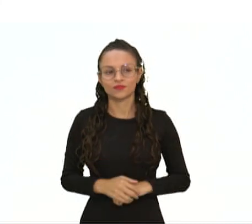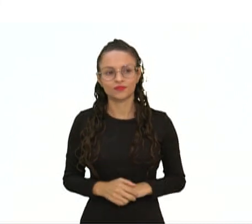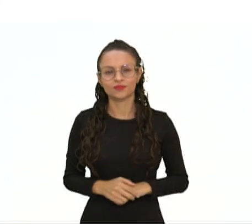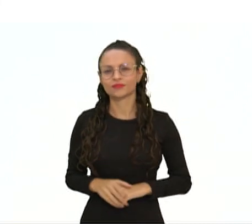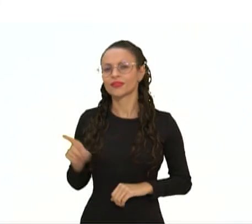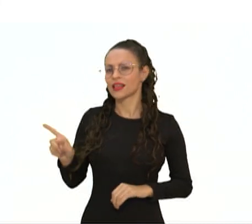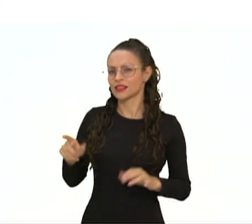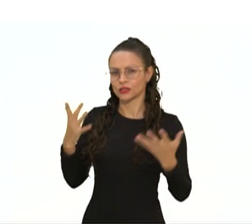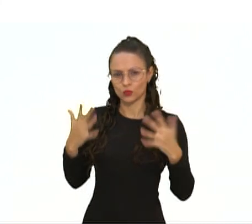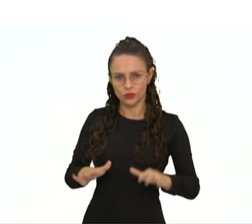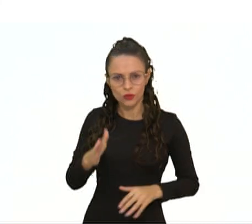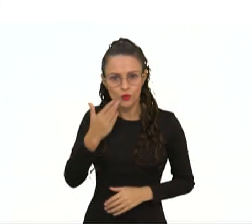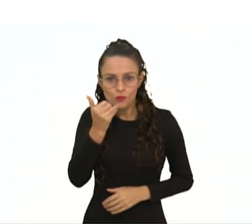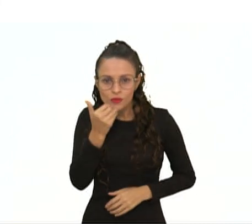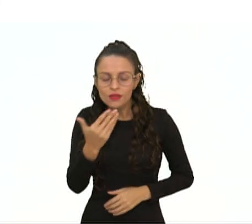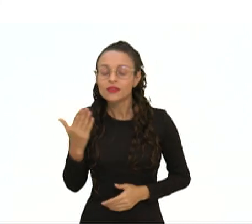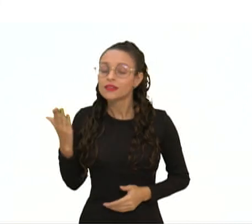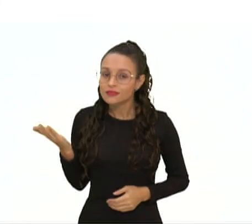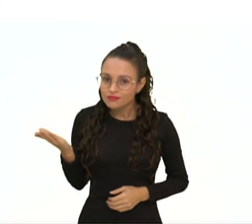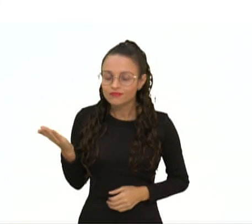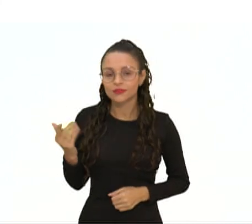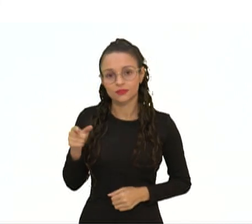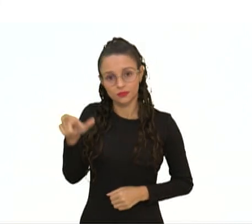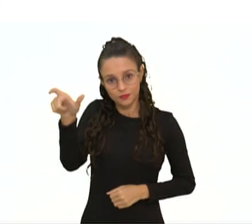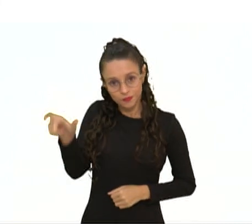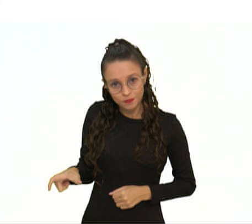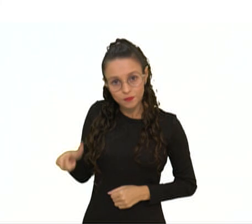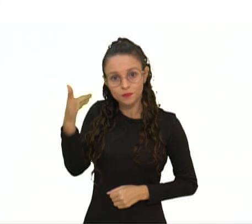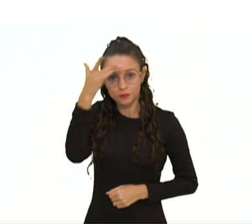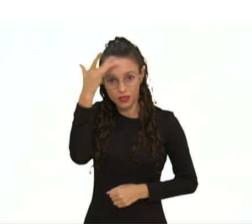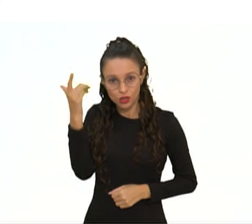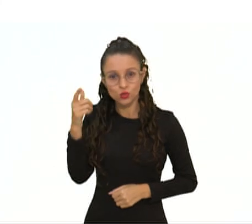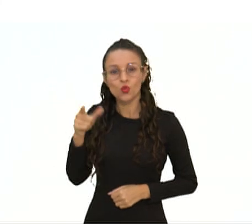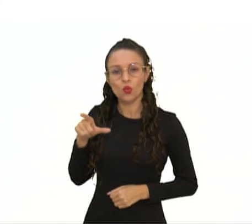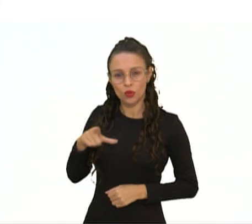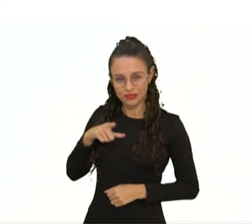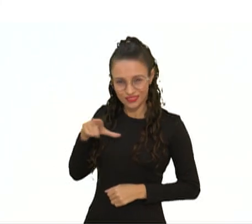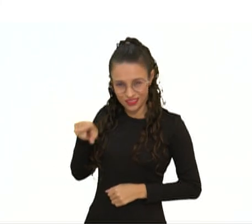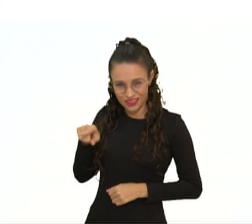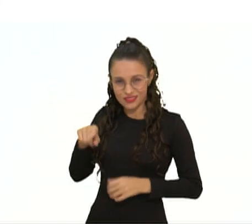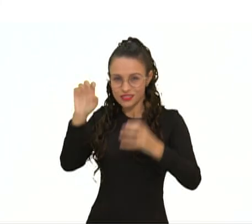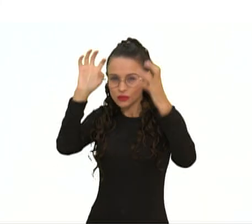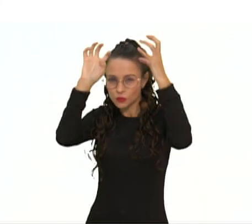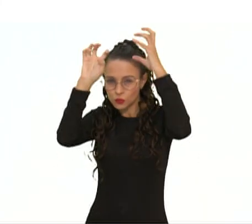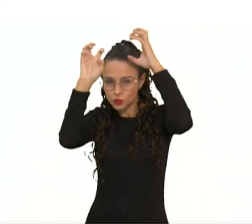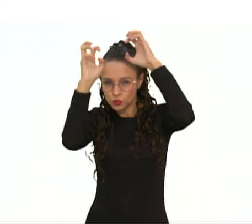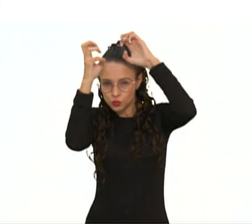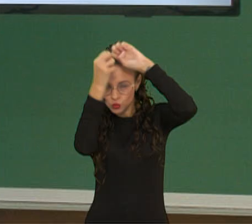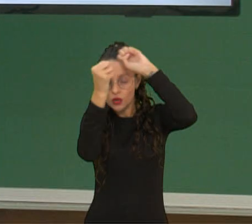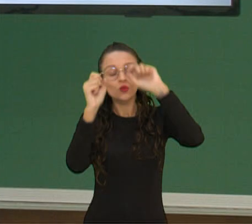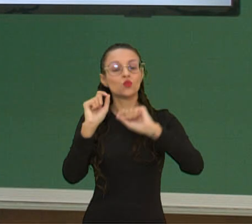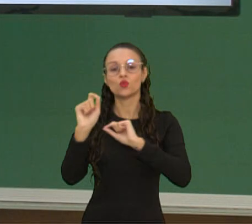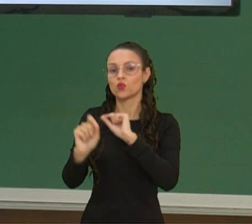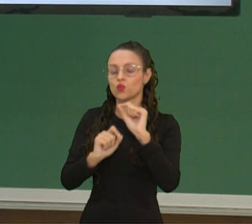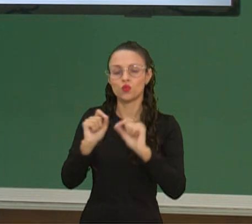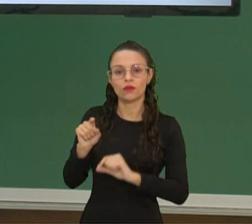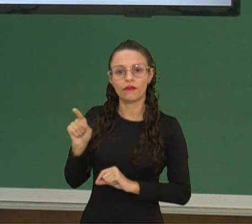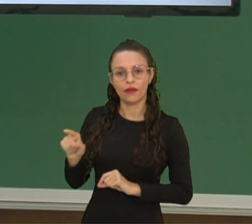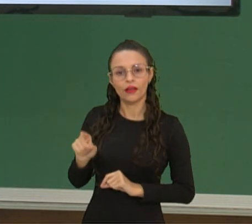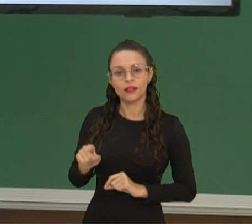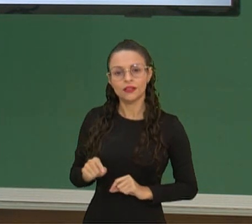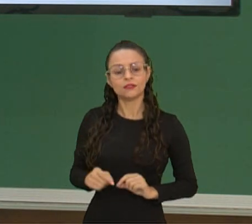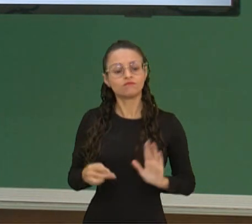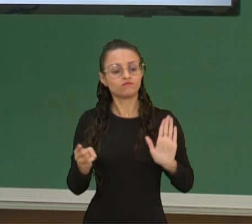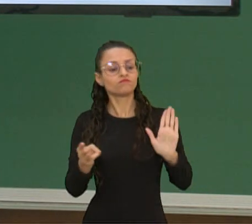ela vai recusar alimentos né e essa pessoa que tem esse tipo de transtorno muitas vezes ela